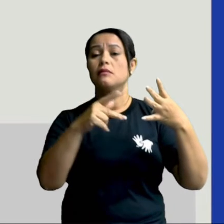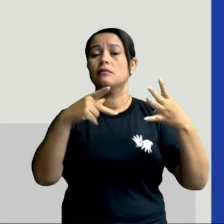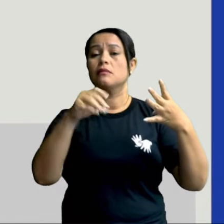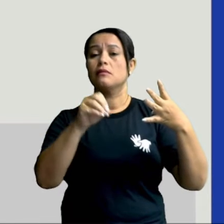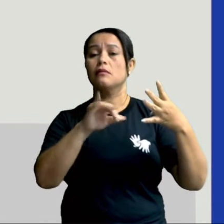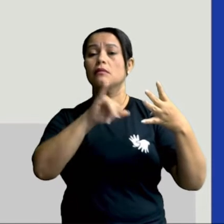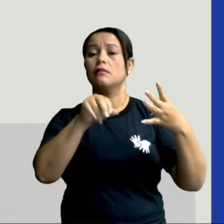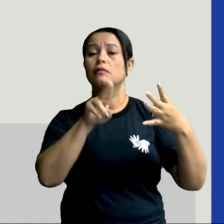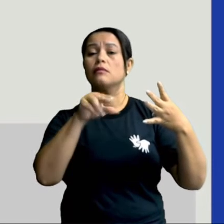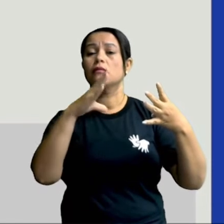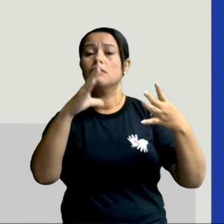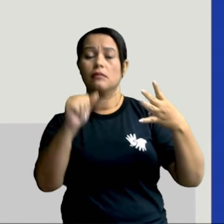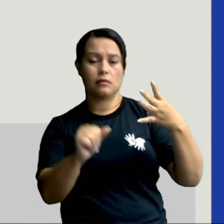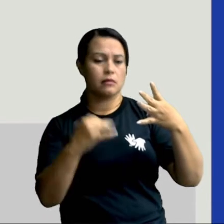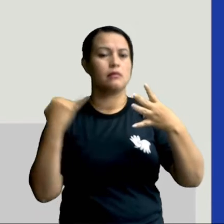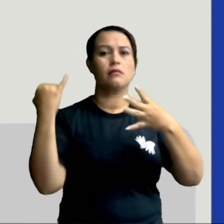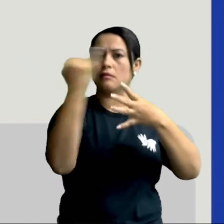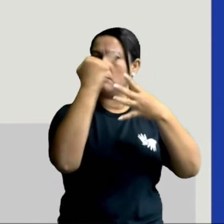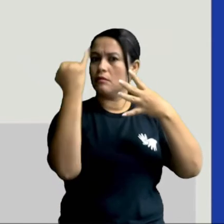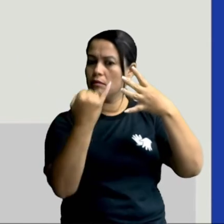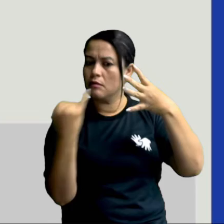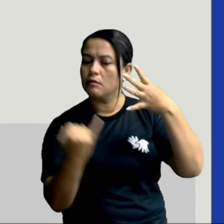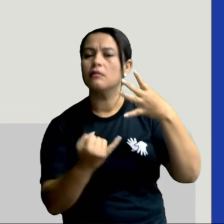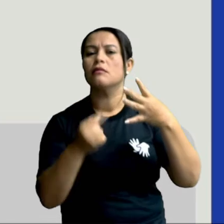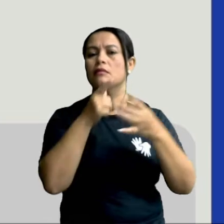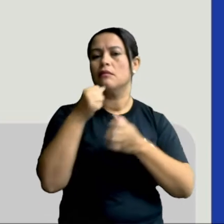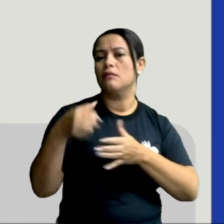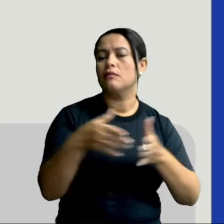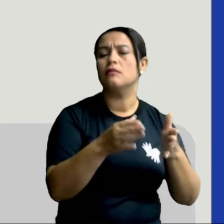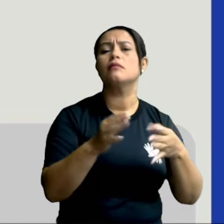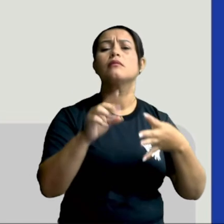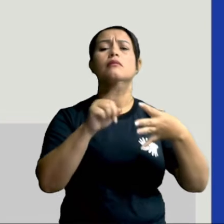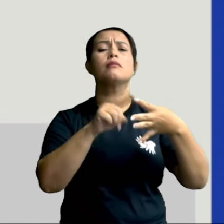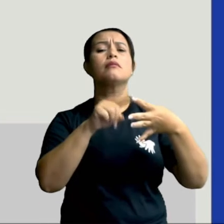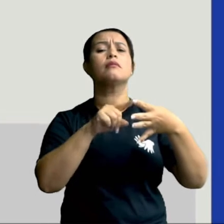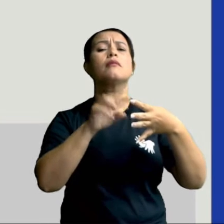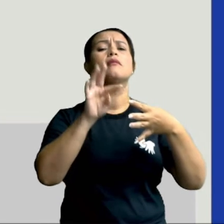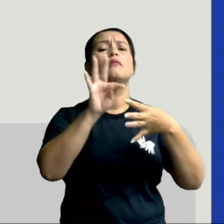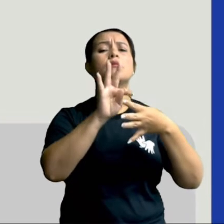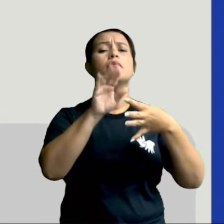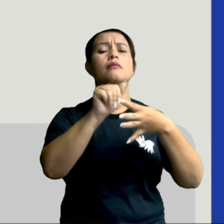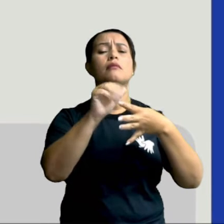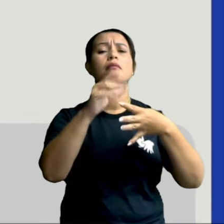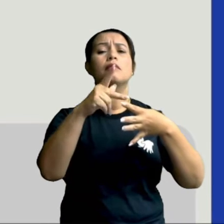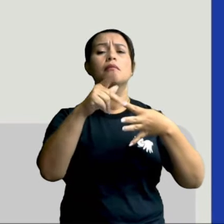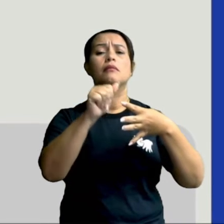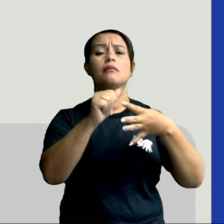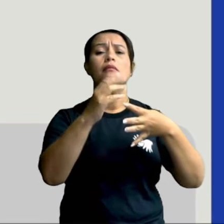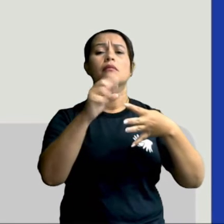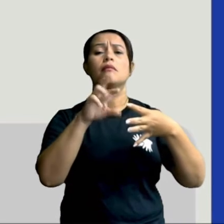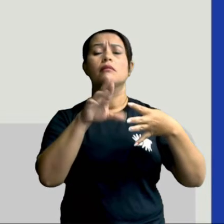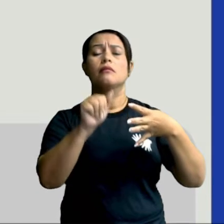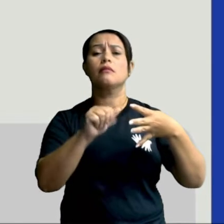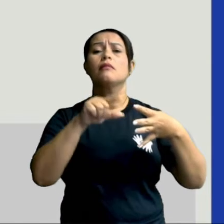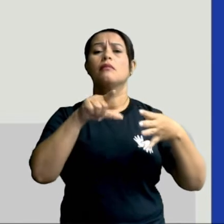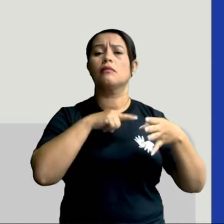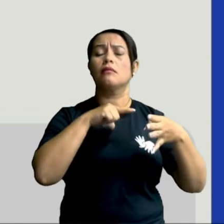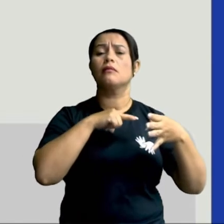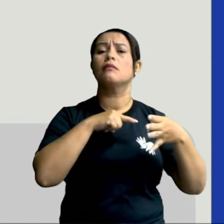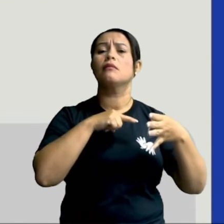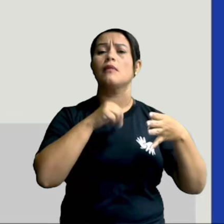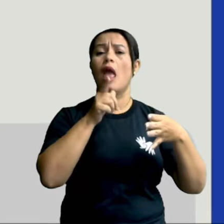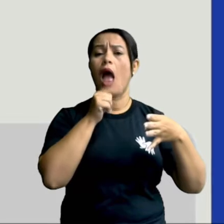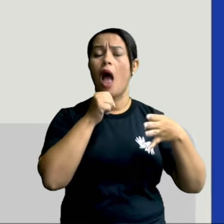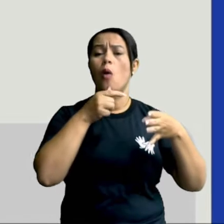importantes rios aqui da nossa região. Sobre o Tapacurá, ele nasce na Serra das Russas, no município